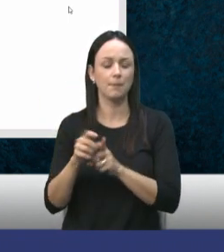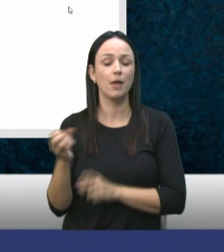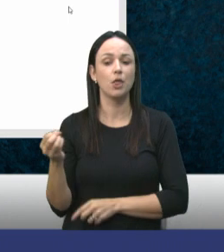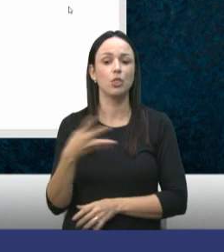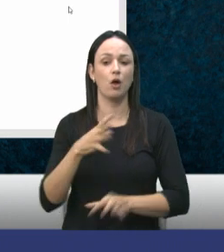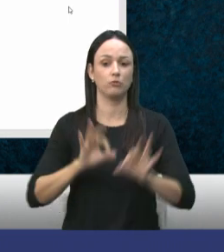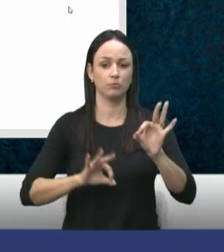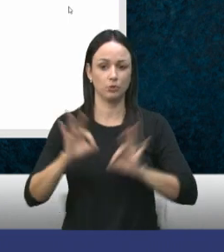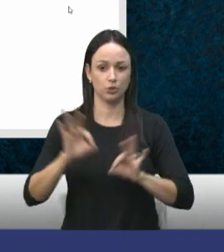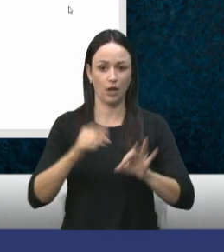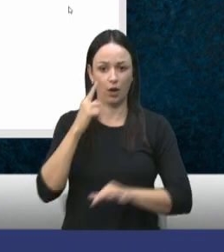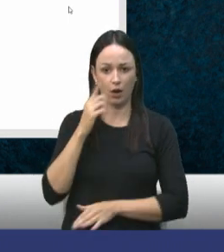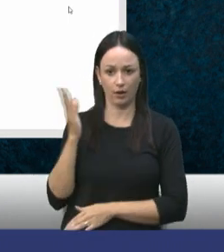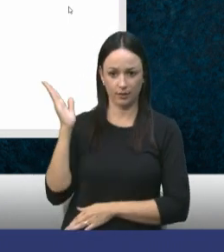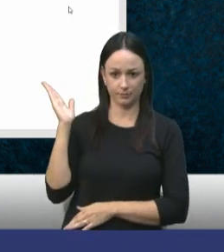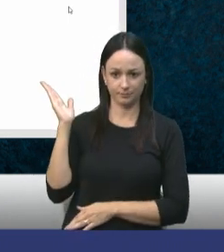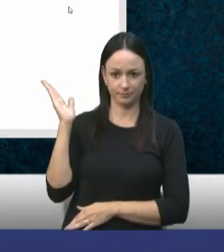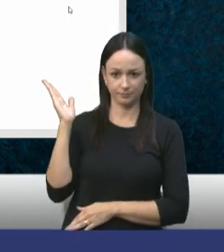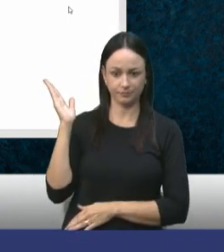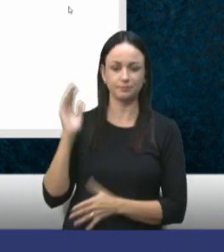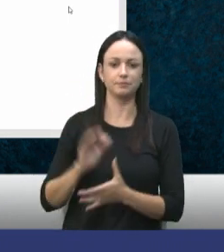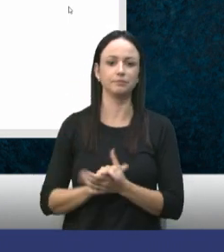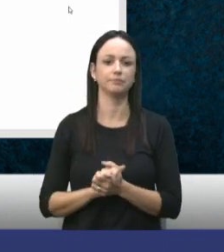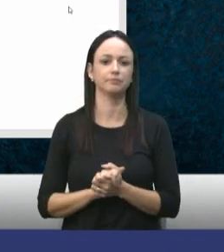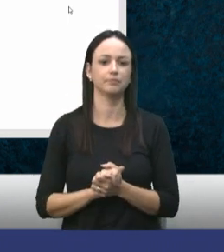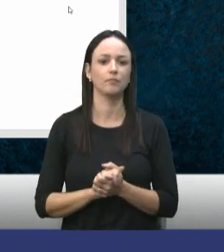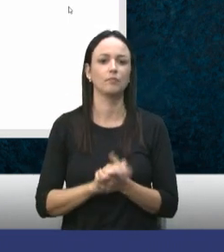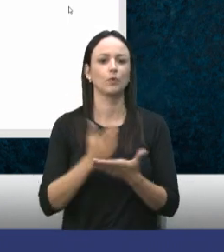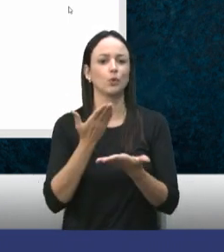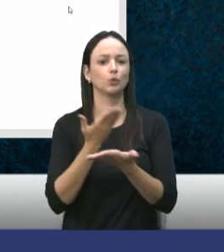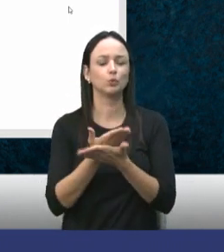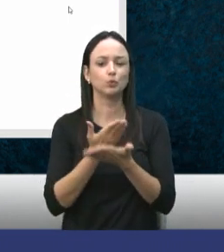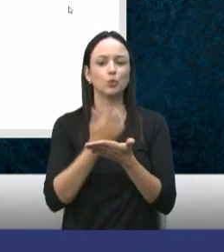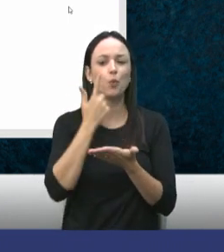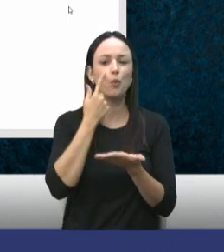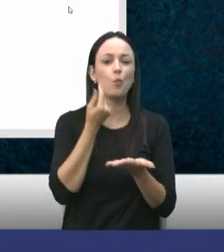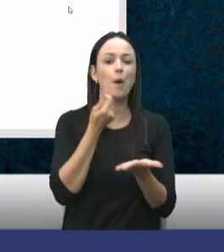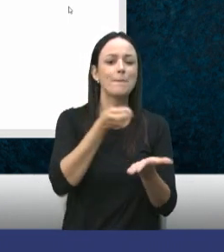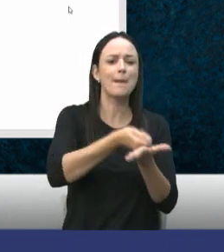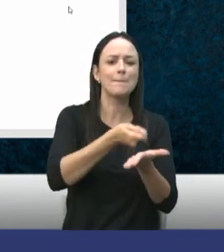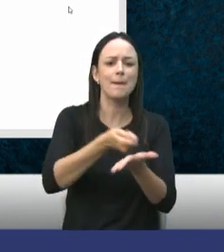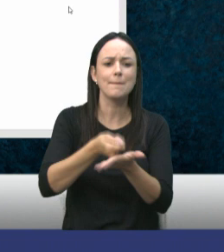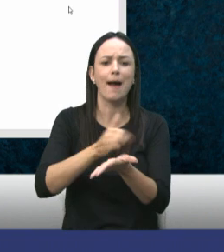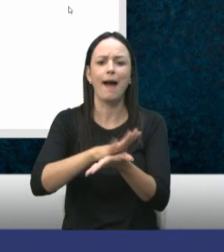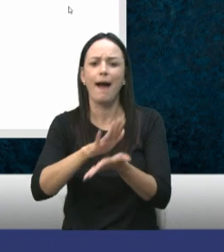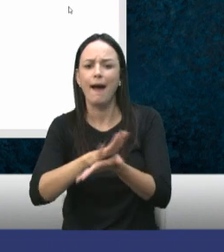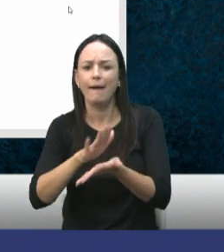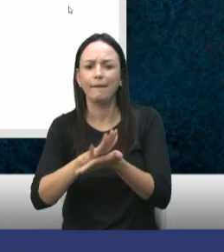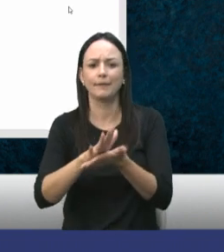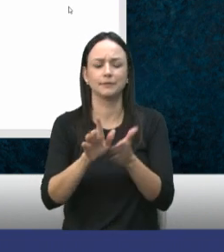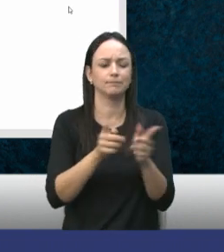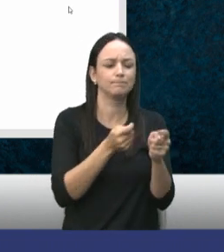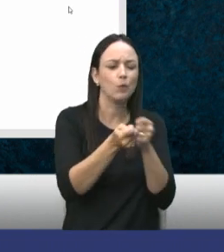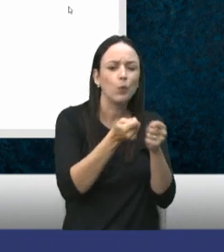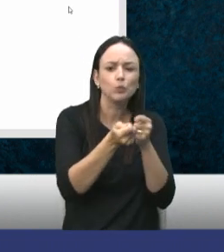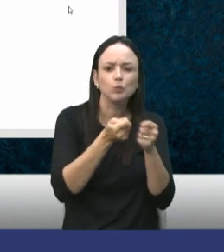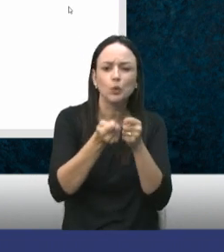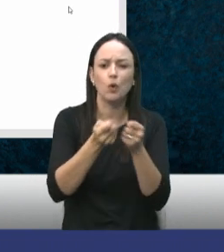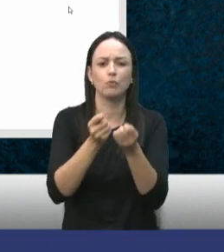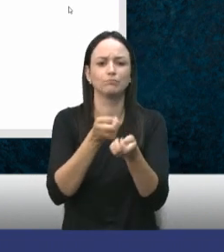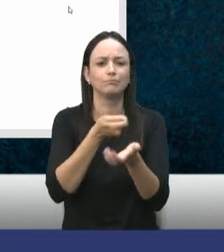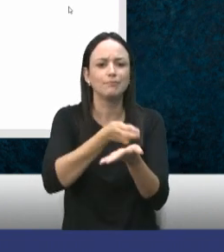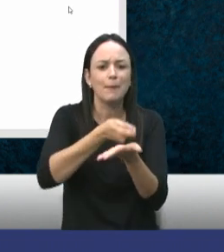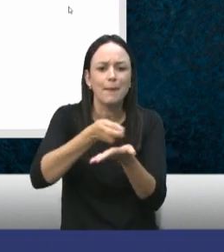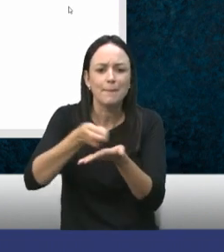projetos. Estudo de pacto orçamentário financeiro, controle de custos, transferência